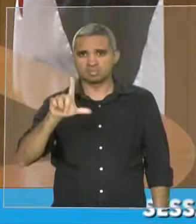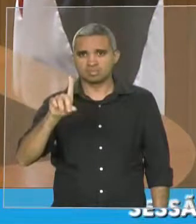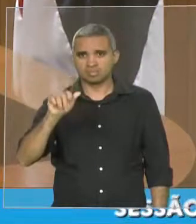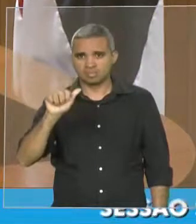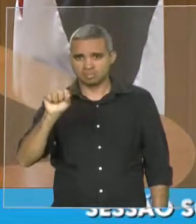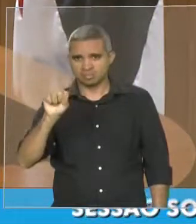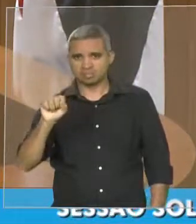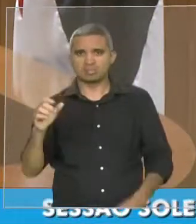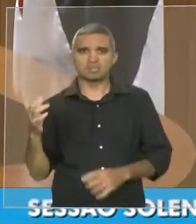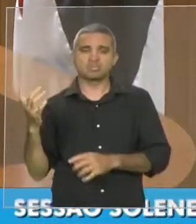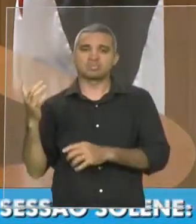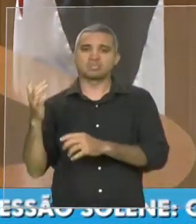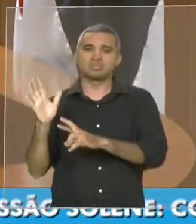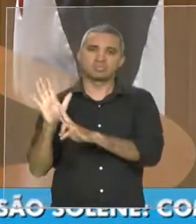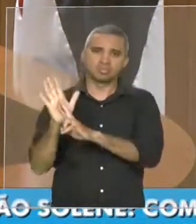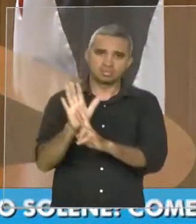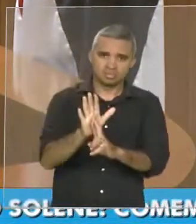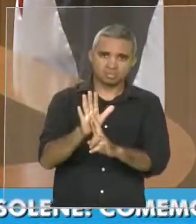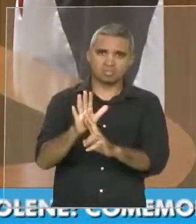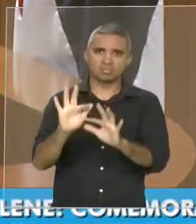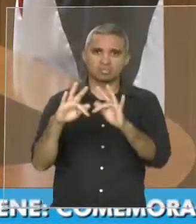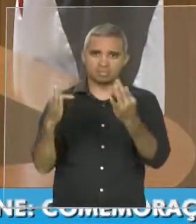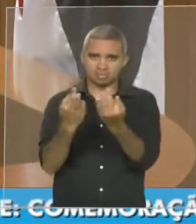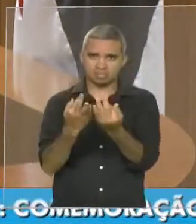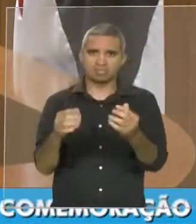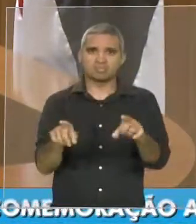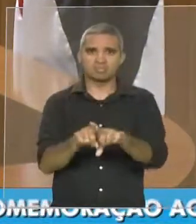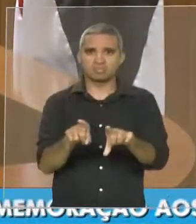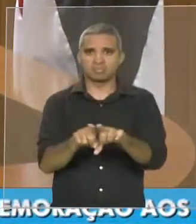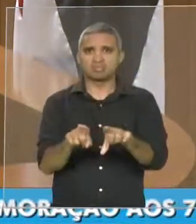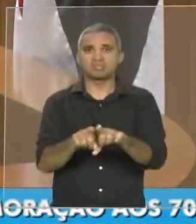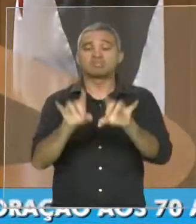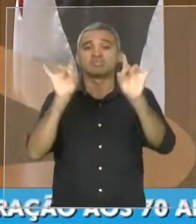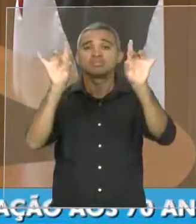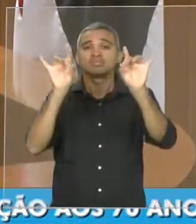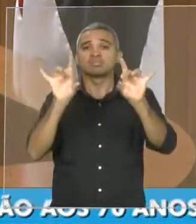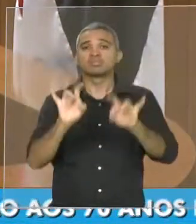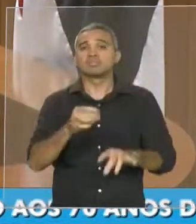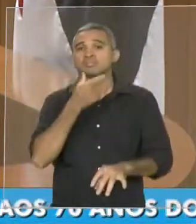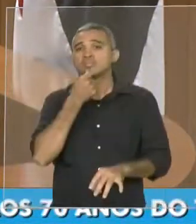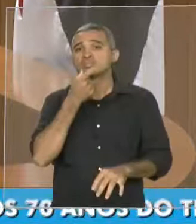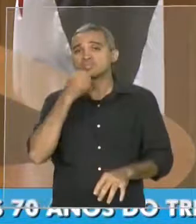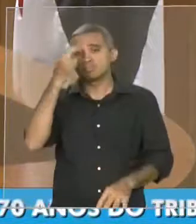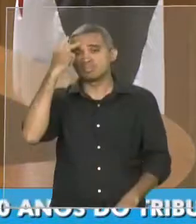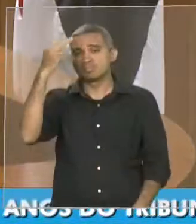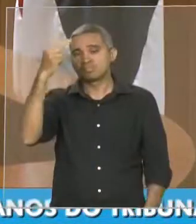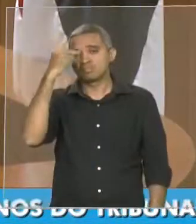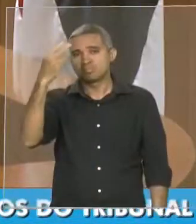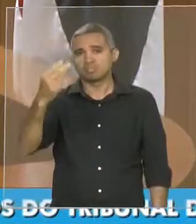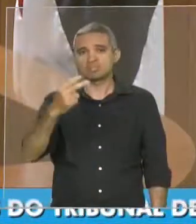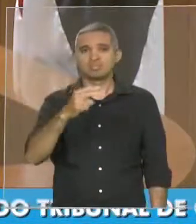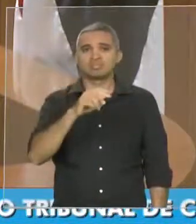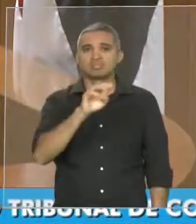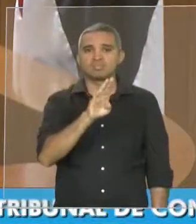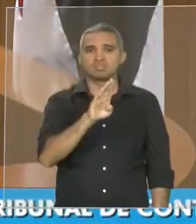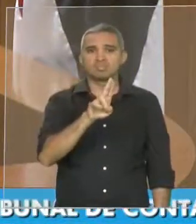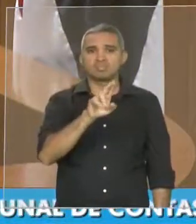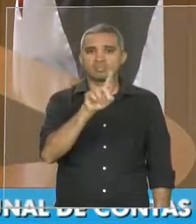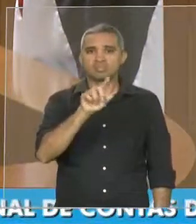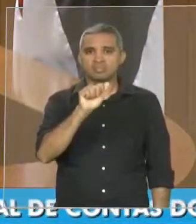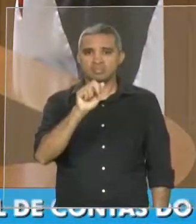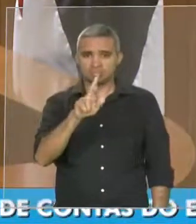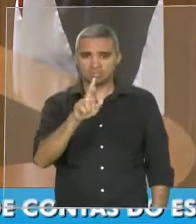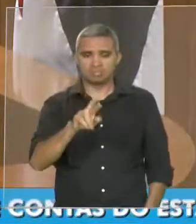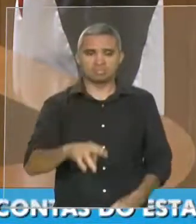Quero cumprimentar de uma forma muito especial o historiador Benedito Buzar, que nesse final de semana nos